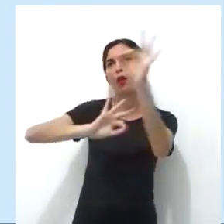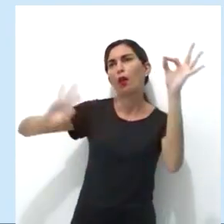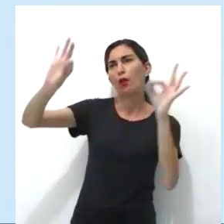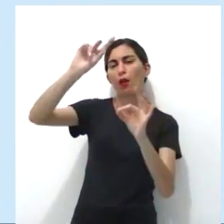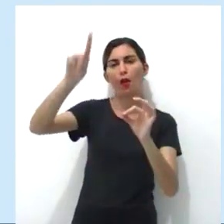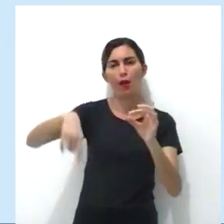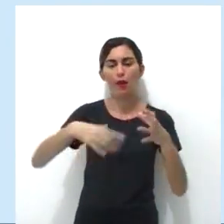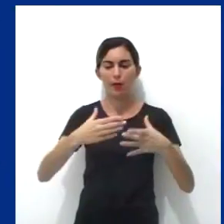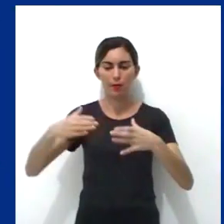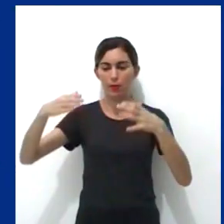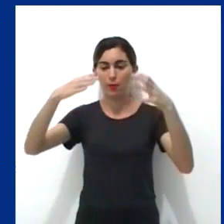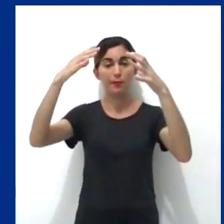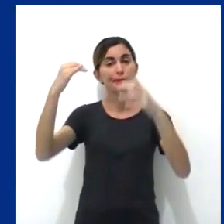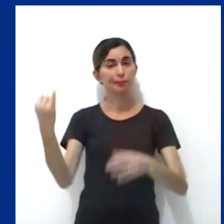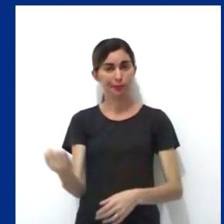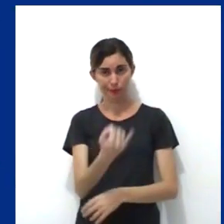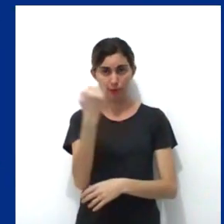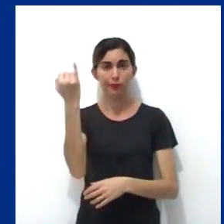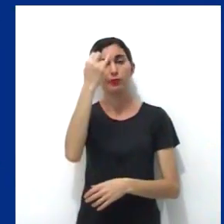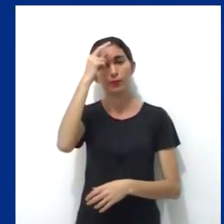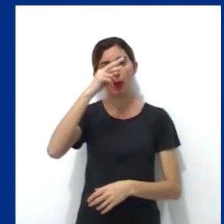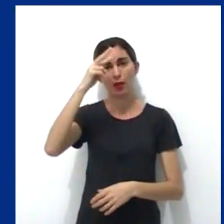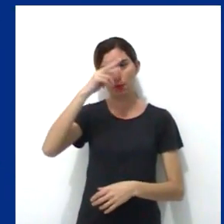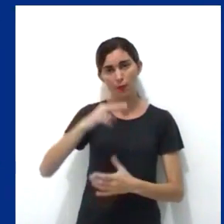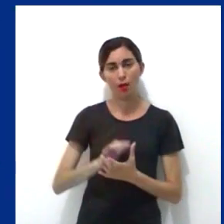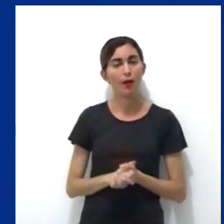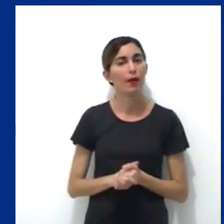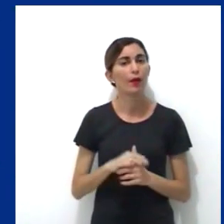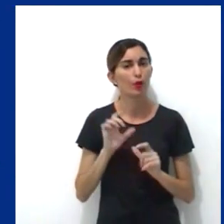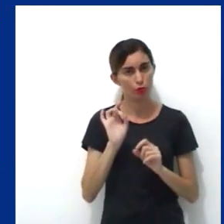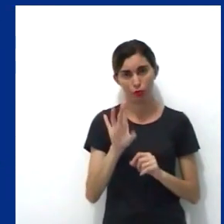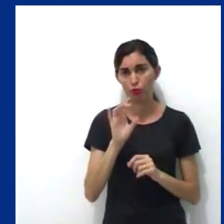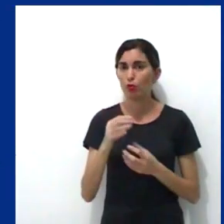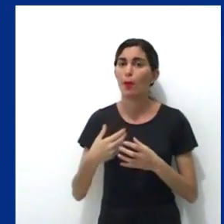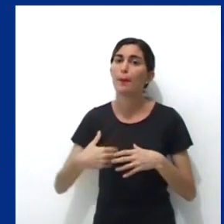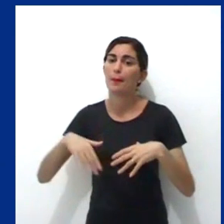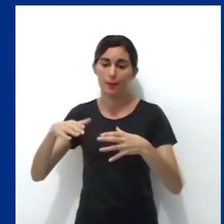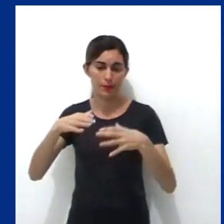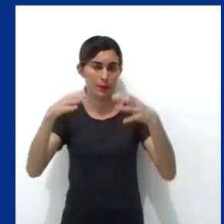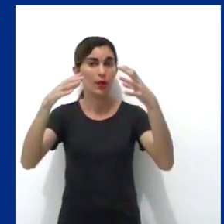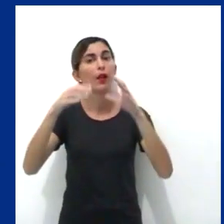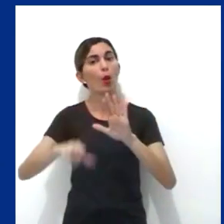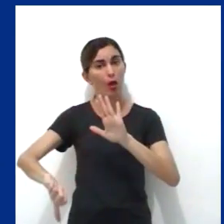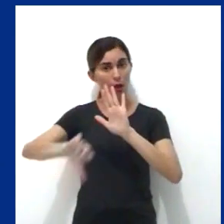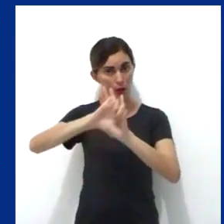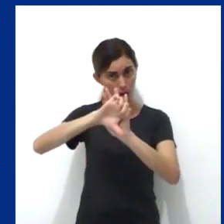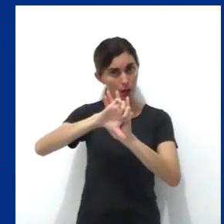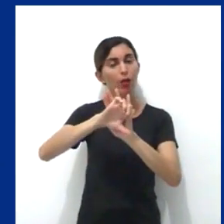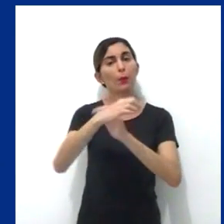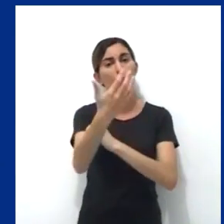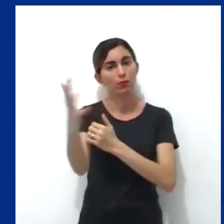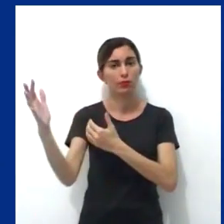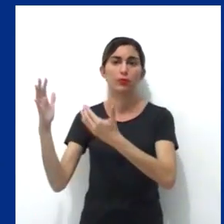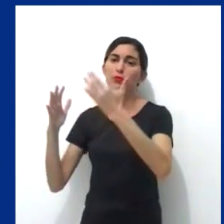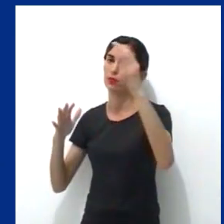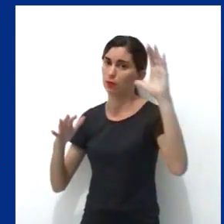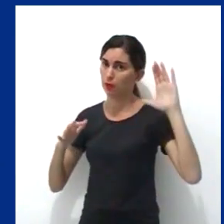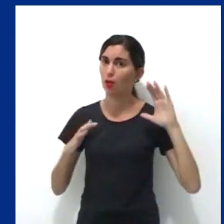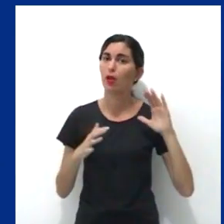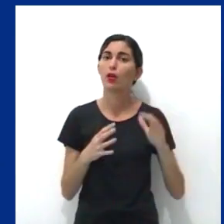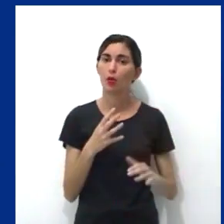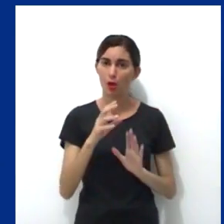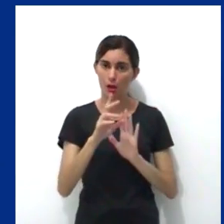balão subir. É muito bonito ver um balão de São João, é uma tradição que marca a nossa festa junina, tanto é que um